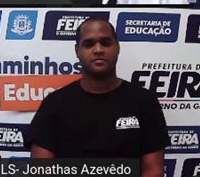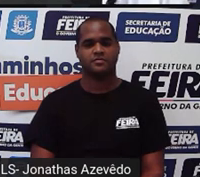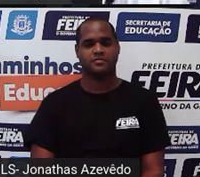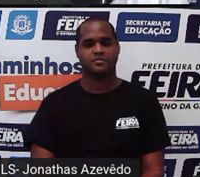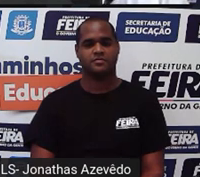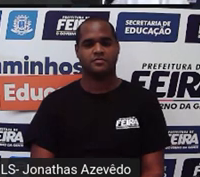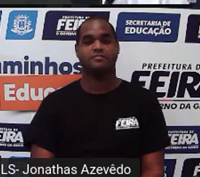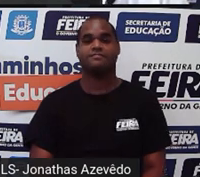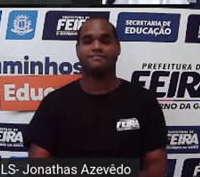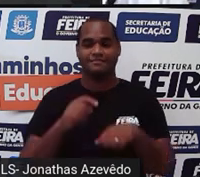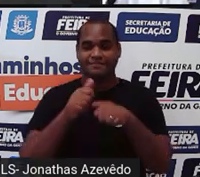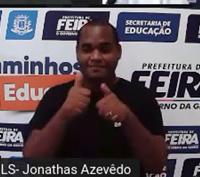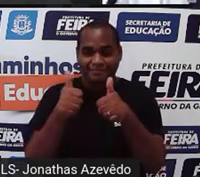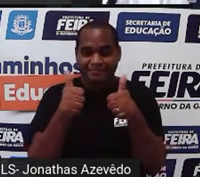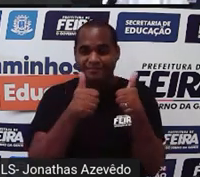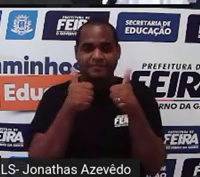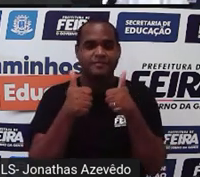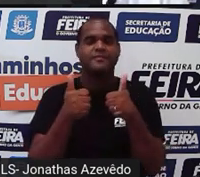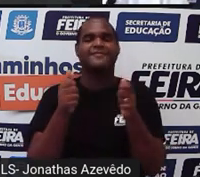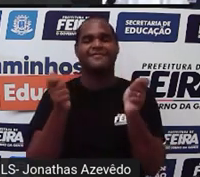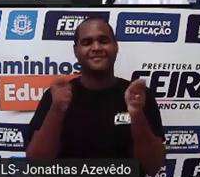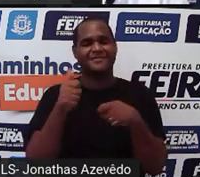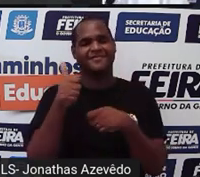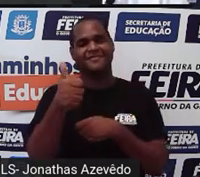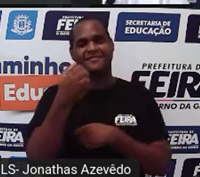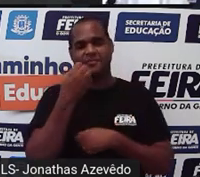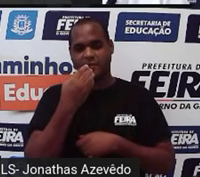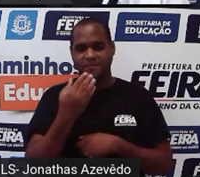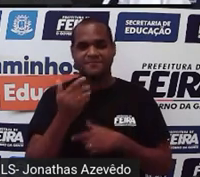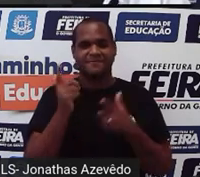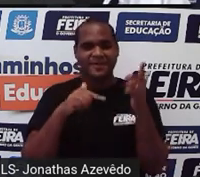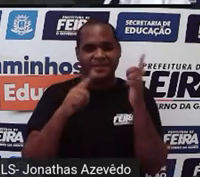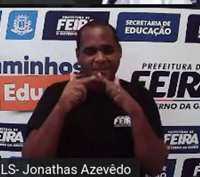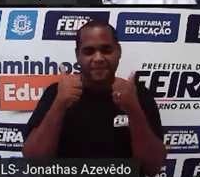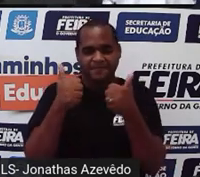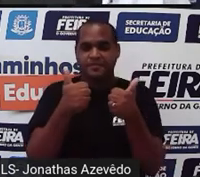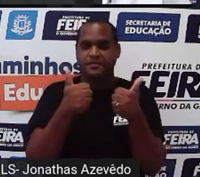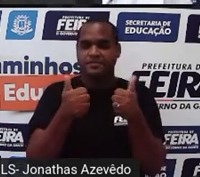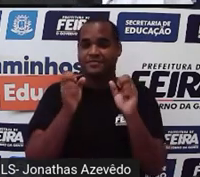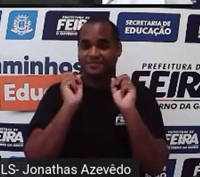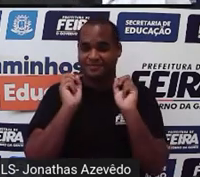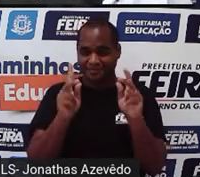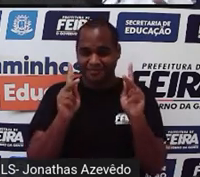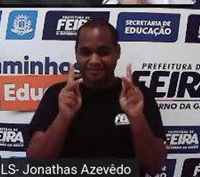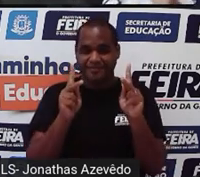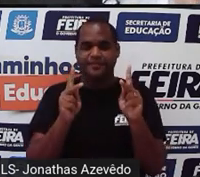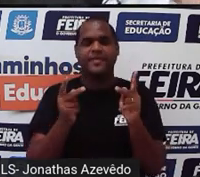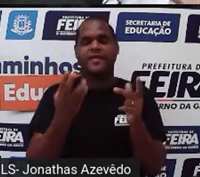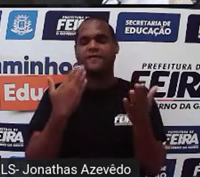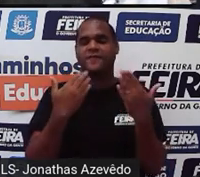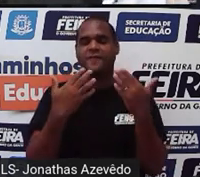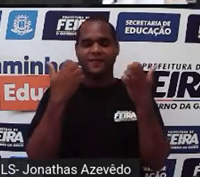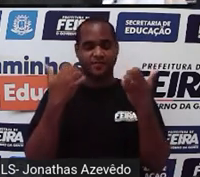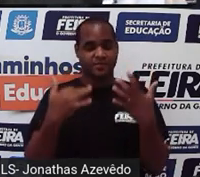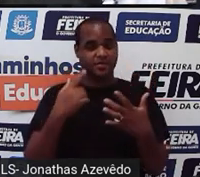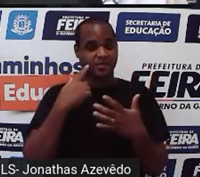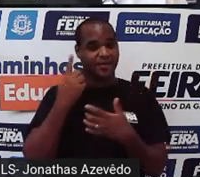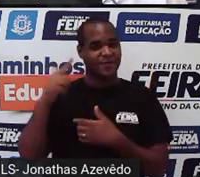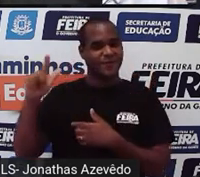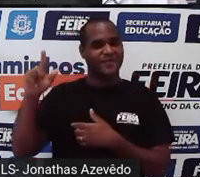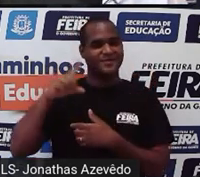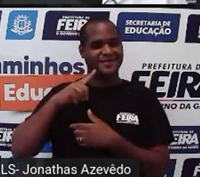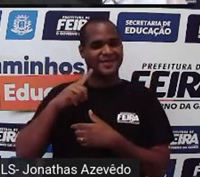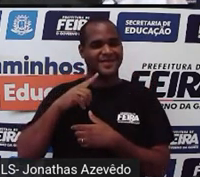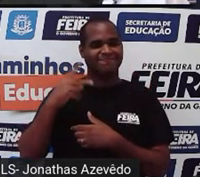Que belezinha Então é isso aí show de bola bacana Vamos para o